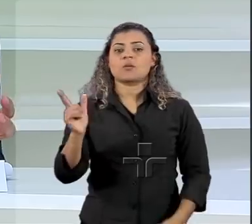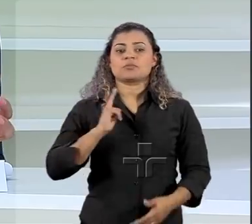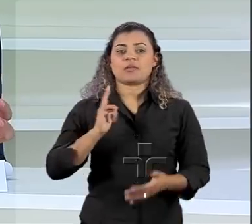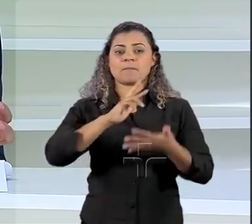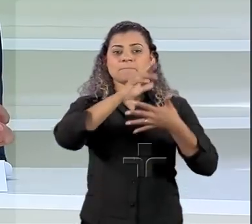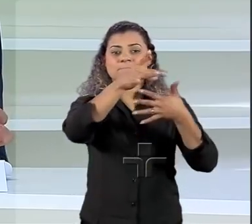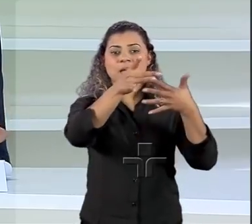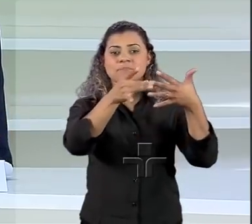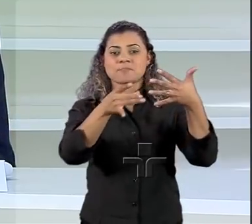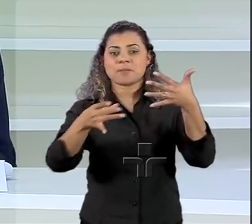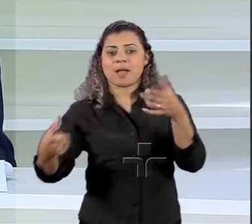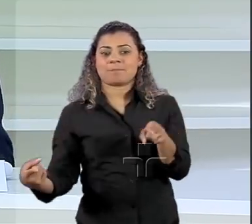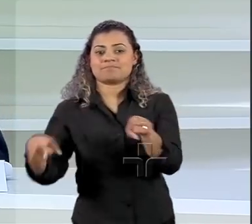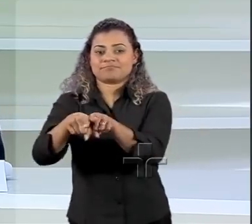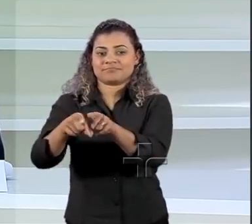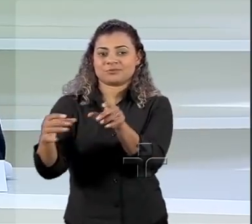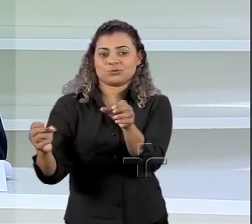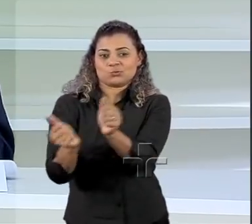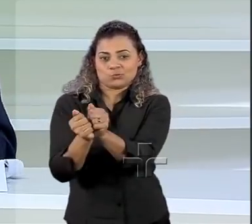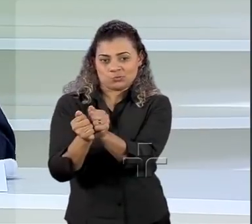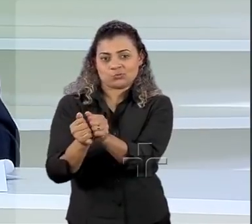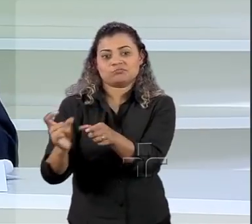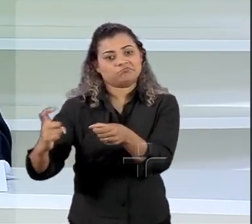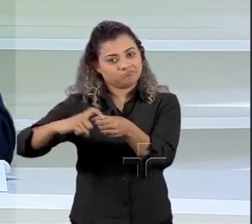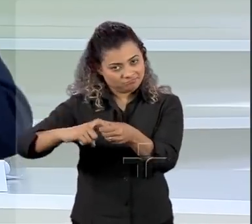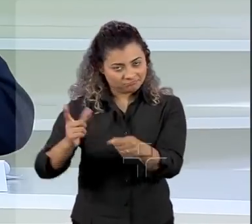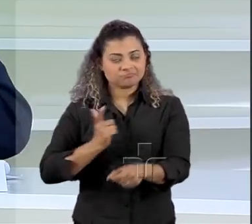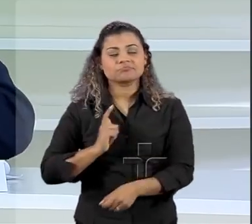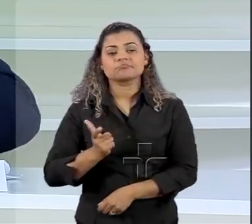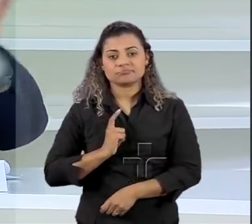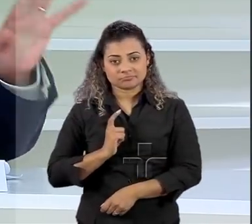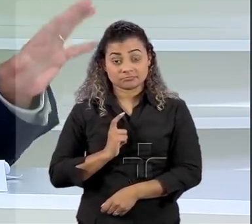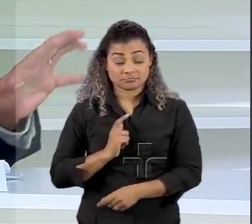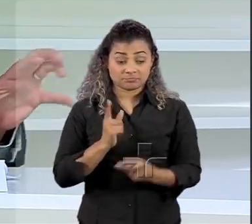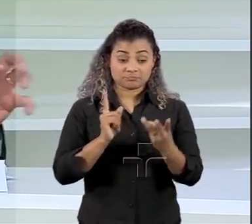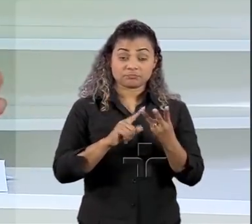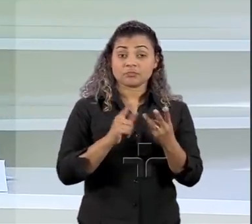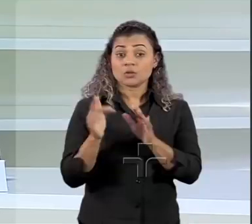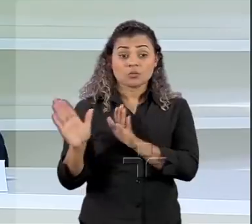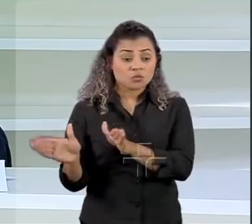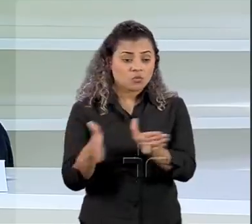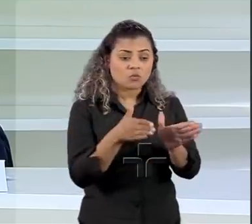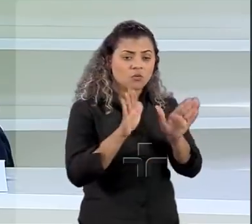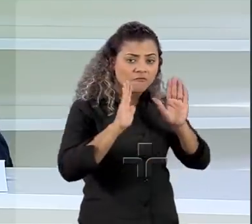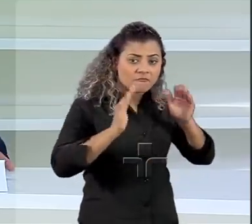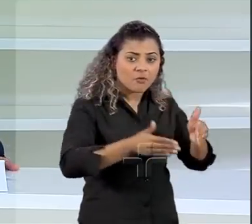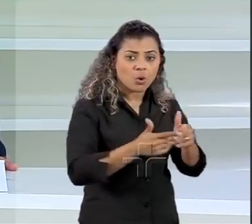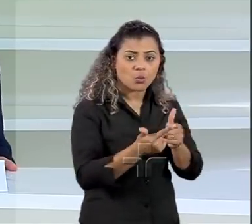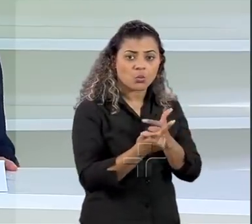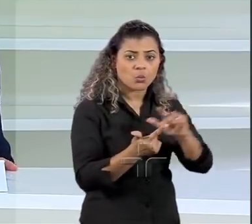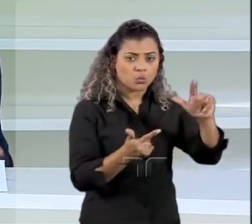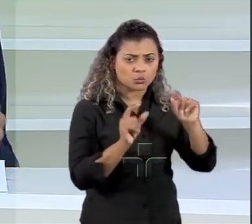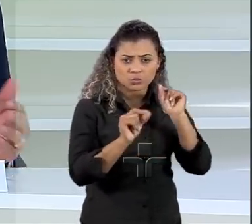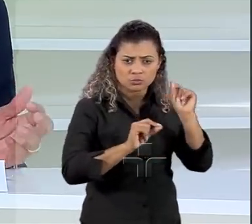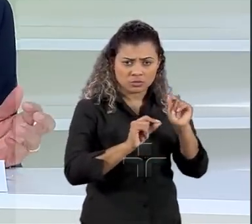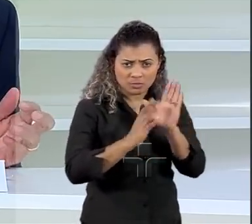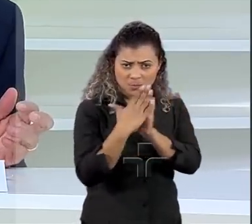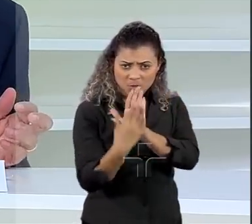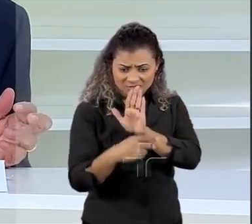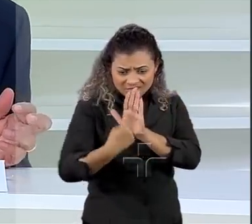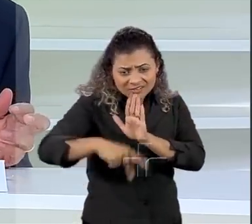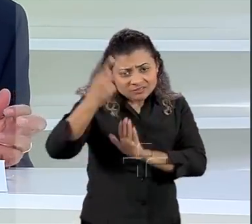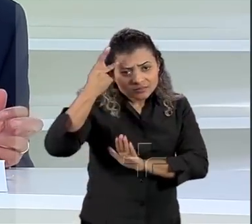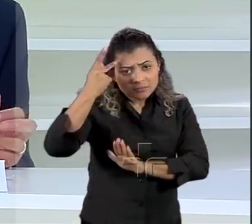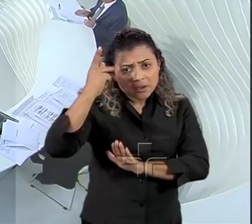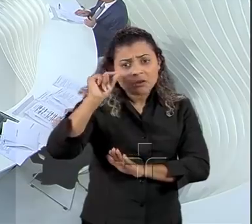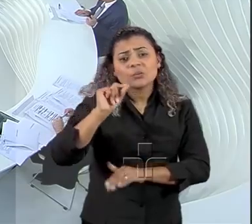conglomerado de fatores associados. Uma outra coisa que eu quero dizer é mudar o foco um pouco. O nosso modelo, o modelo brasileiro é